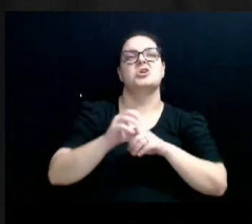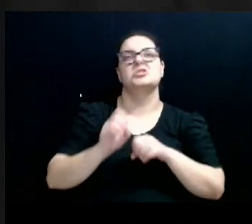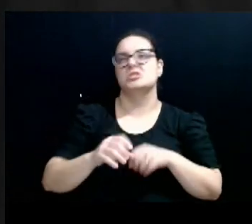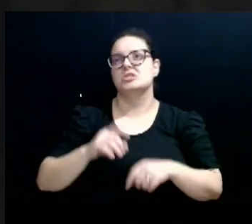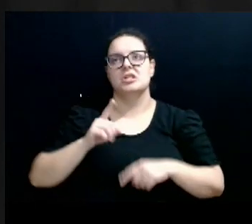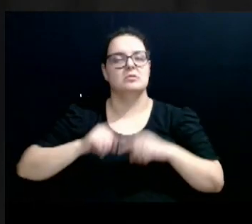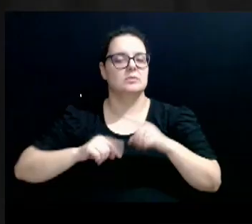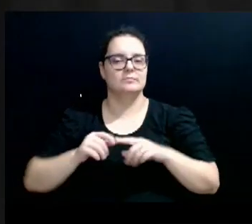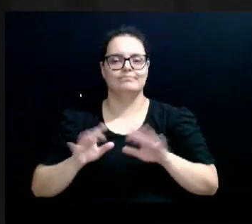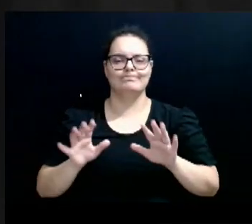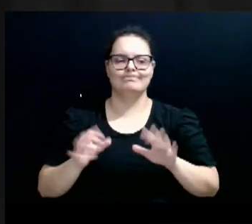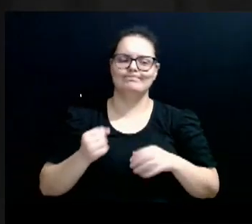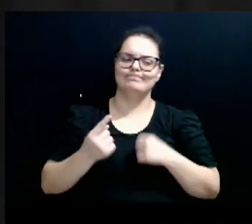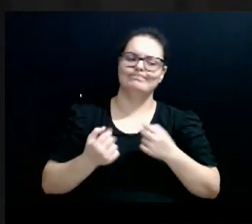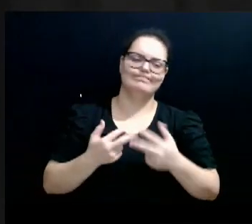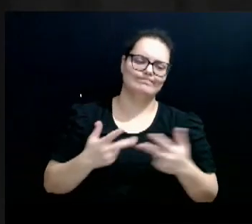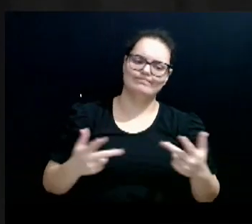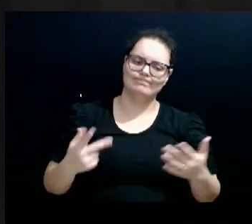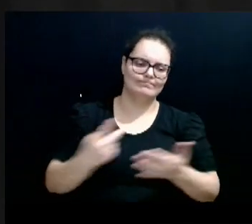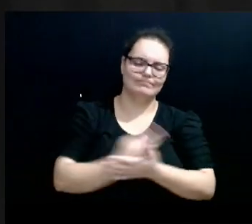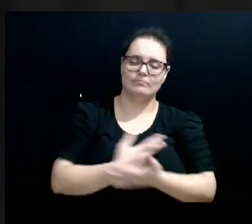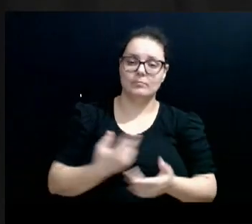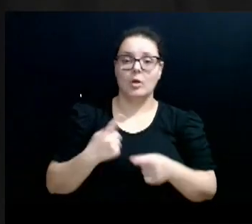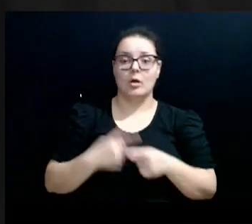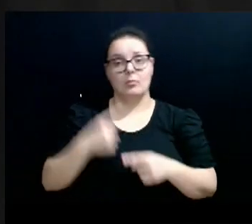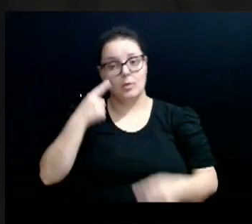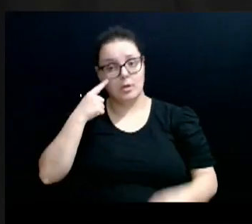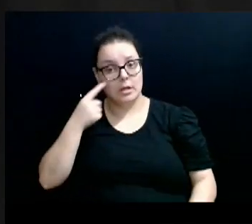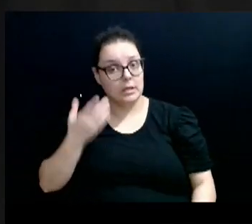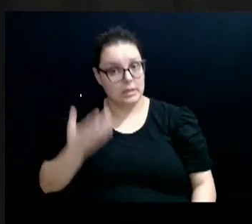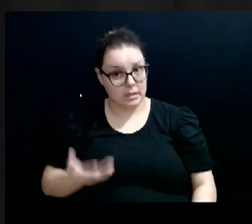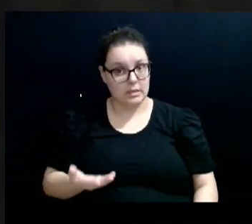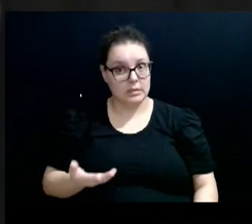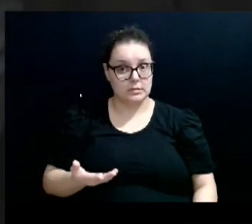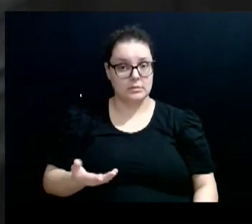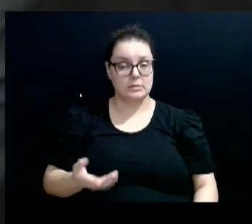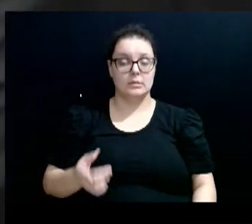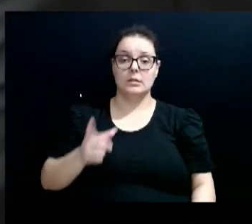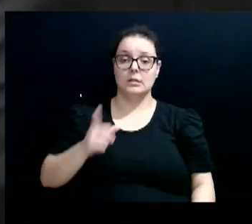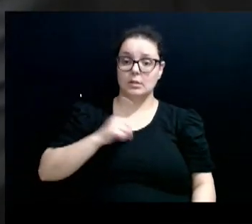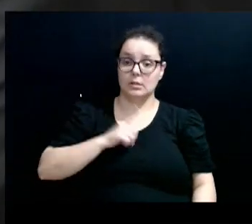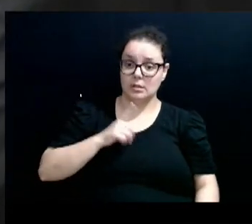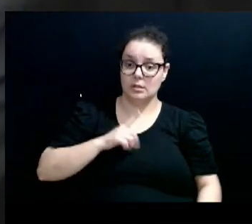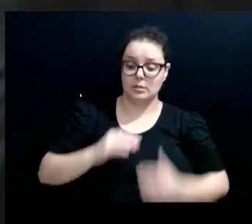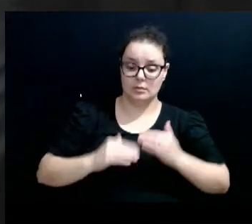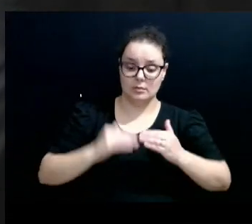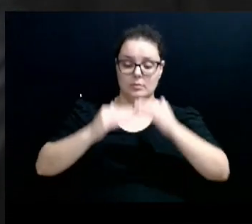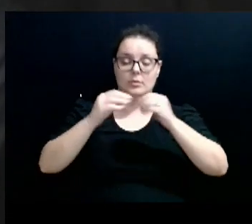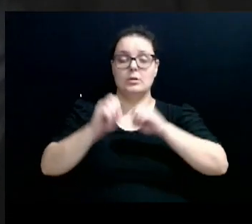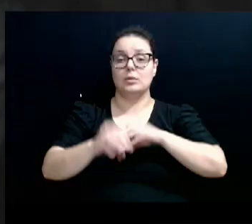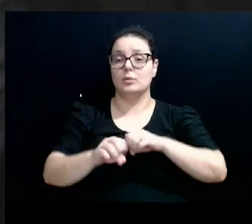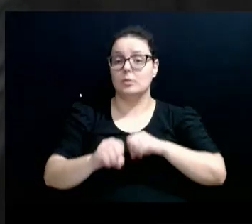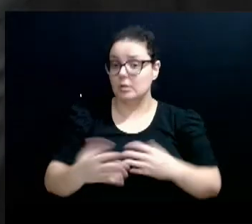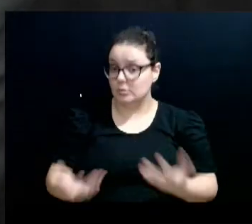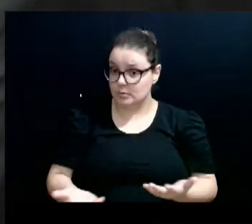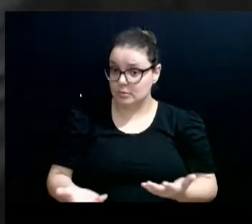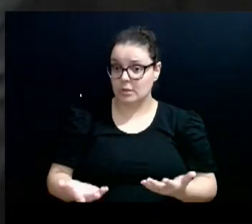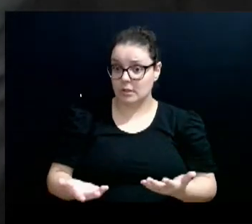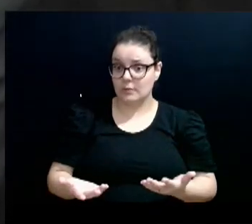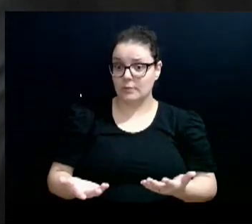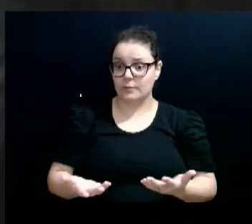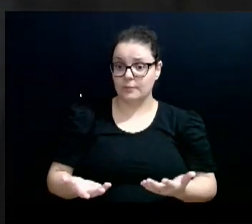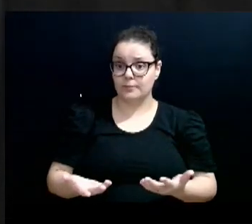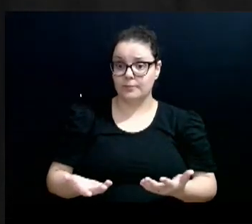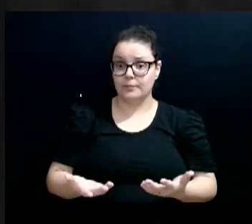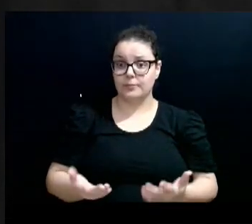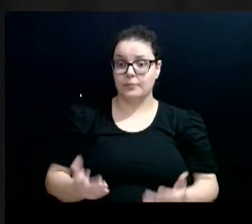errada. Porque a ideia é essa, é que haja o crescimento educacional. Então, aqui, quando eu vim, o meu slogan